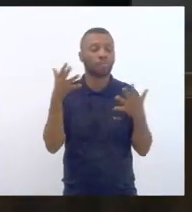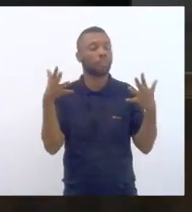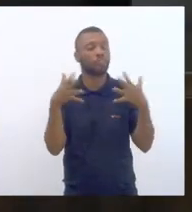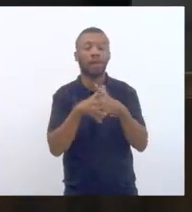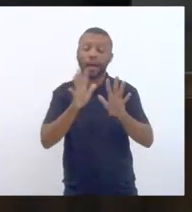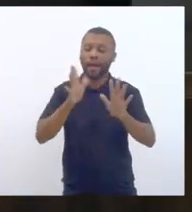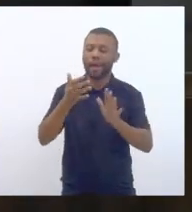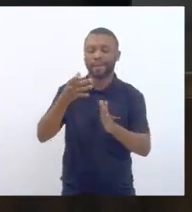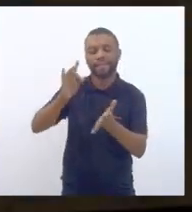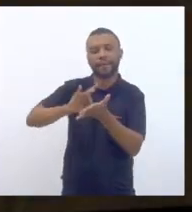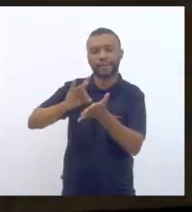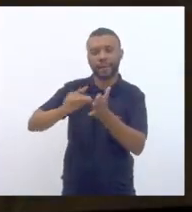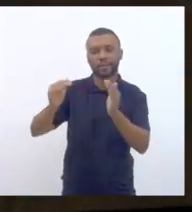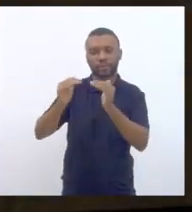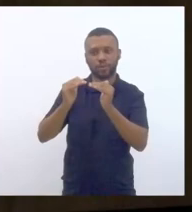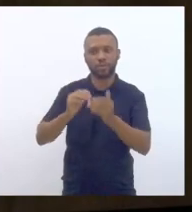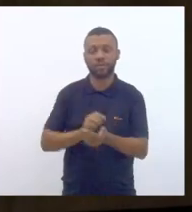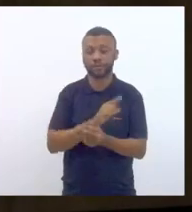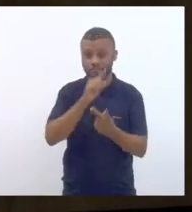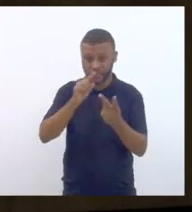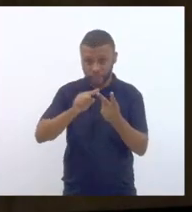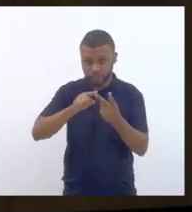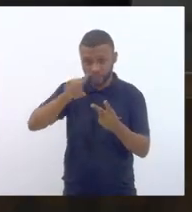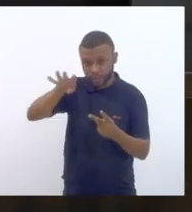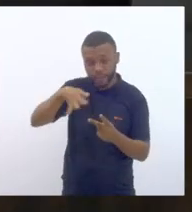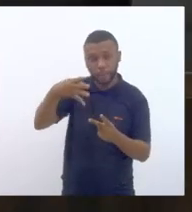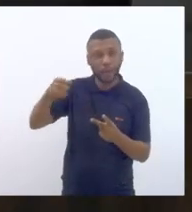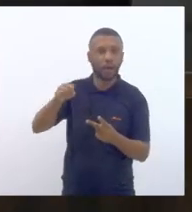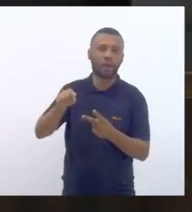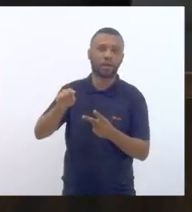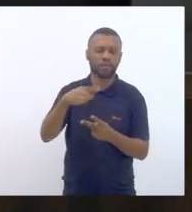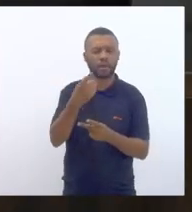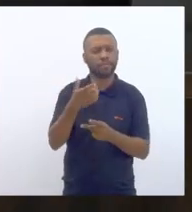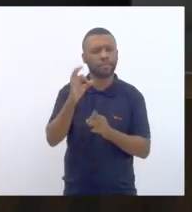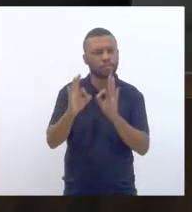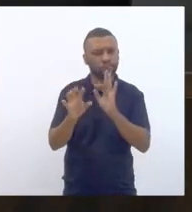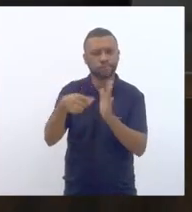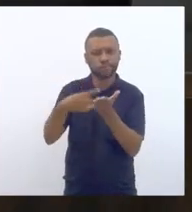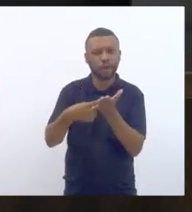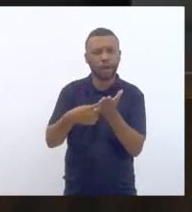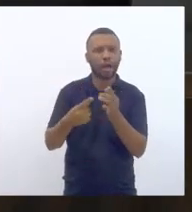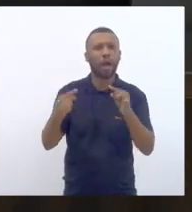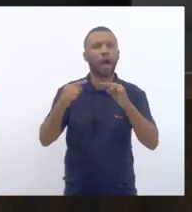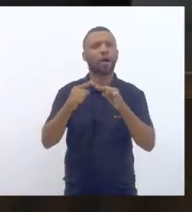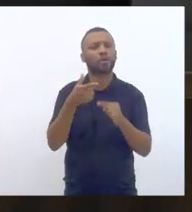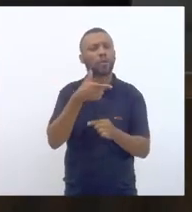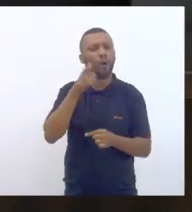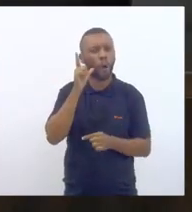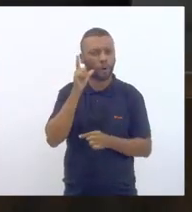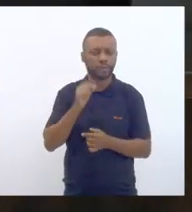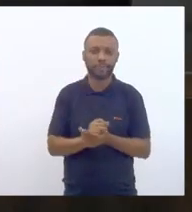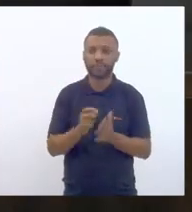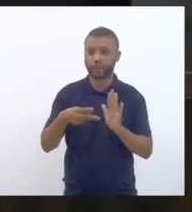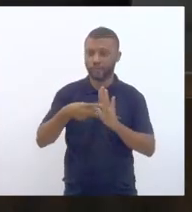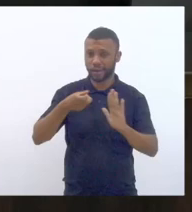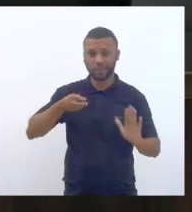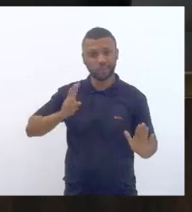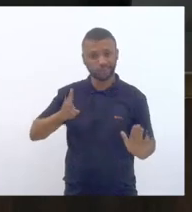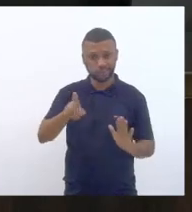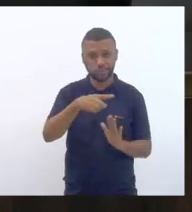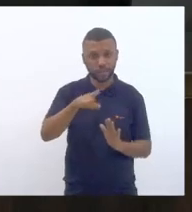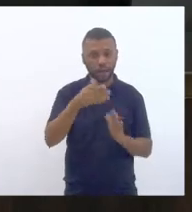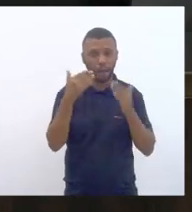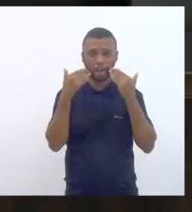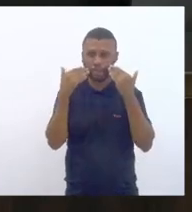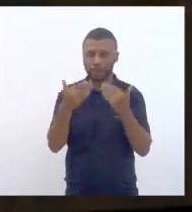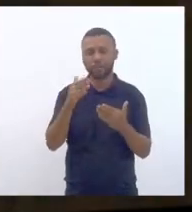é verdade. Não, a segunda... É a segunda... Mas vamos fazer como acordamos ontem. Mantemos o veto, Vossa Excelência já apresentou, que já